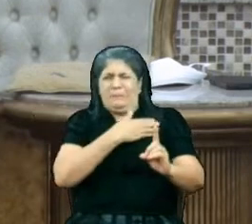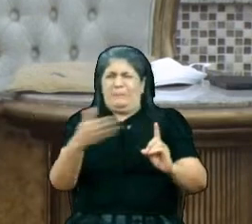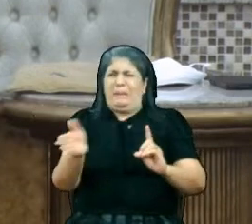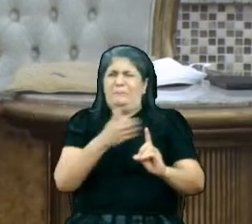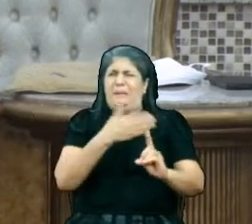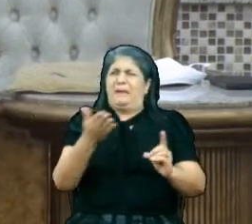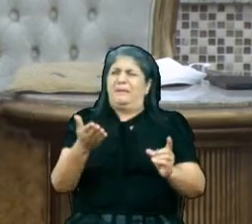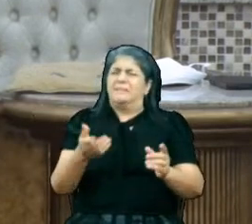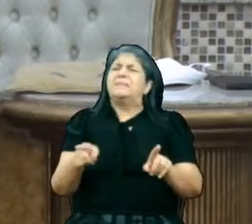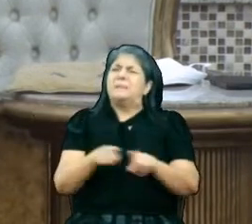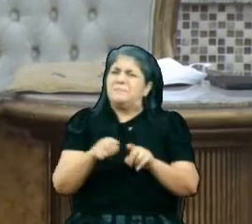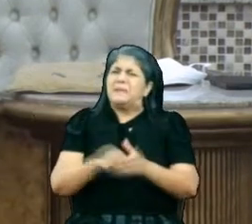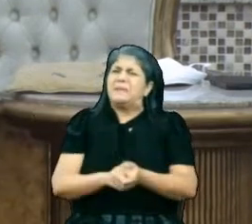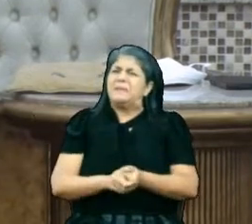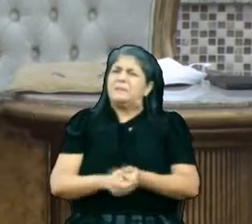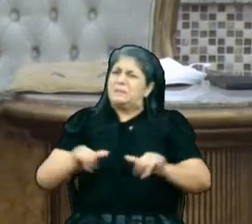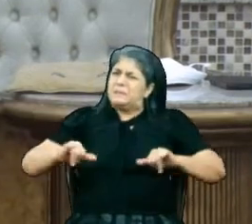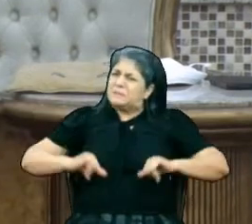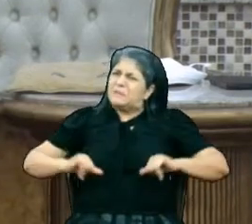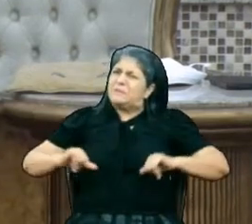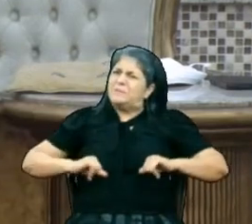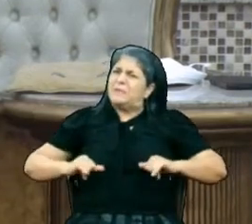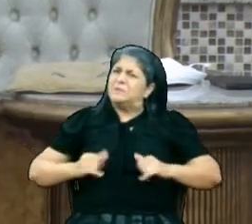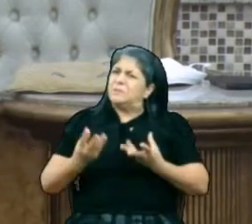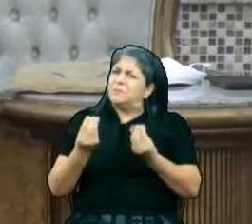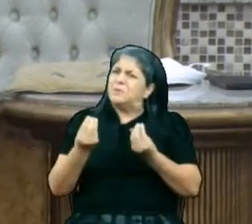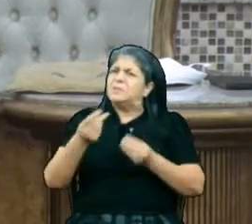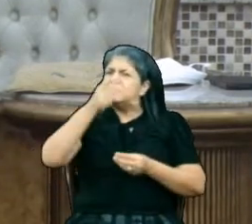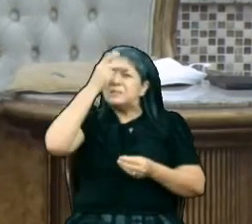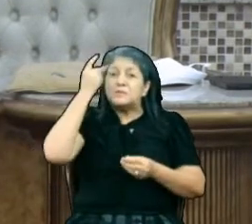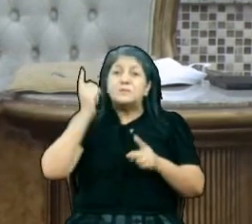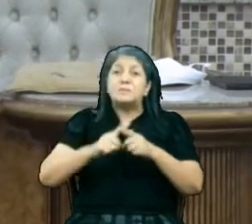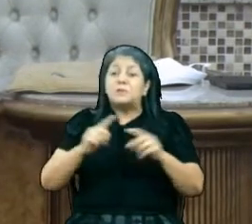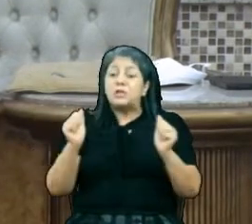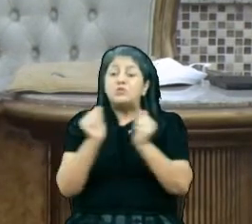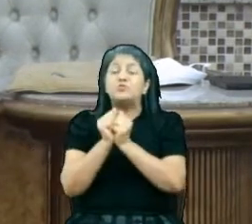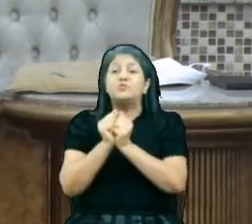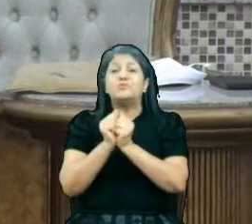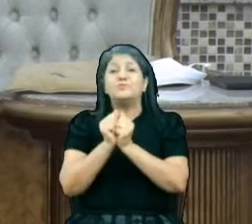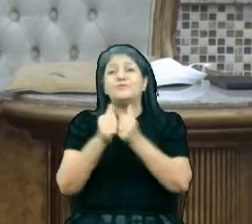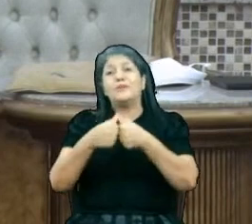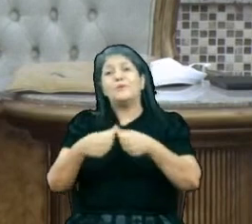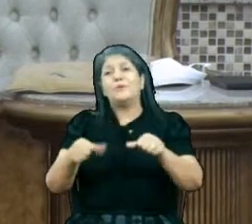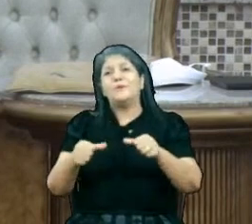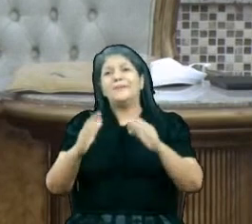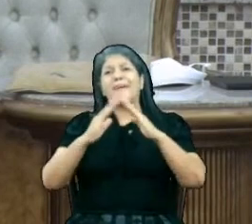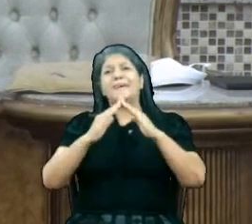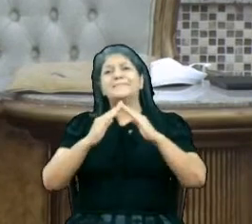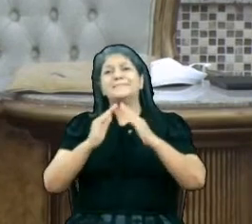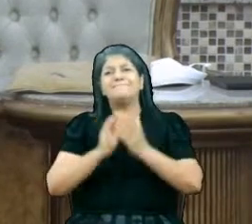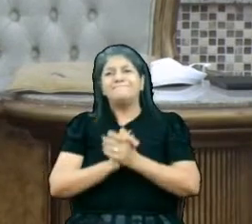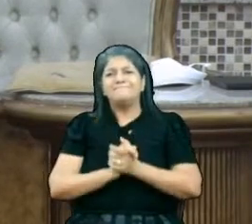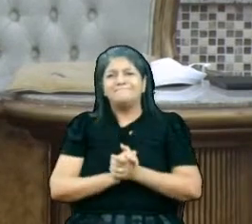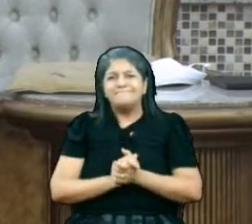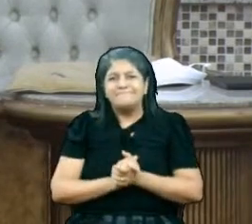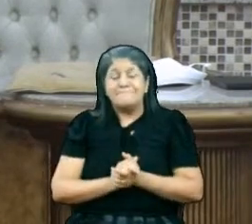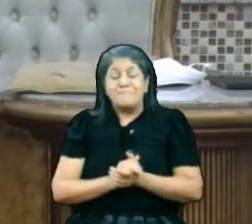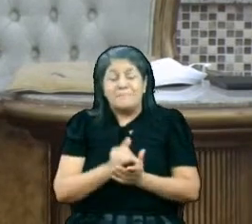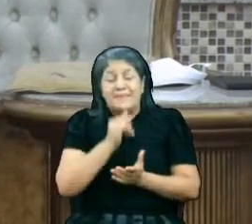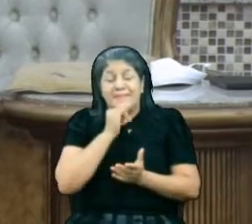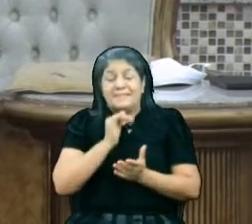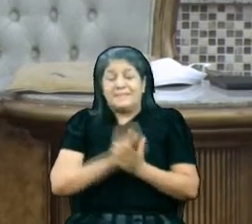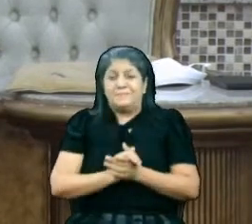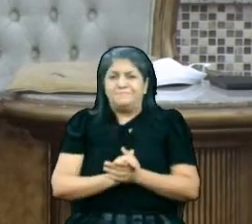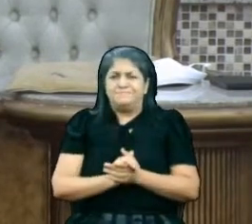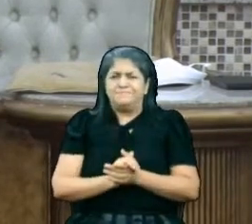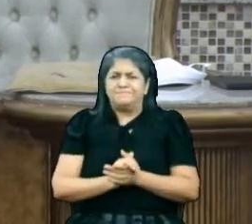trazendo uma mensagem e ele falando sobre o carros hoje que existe na Europa nos Estados Unidos em que as